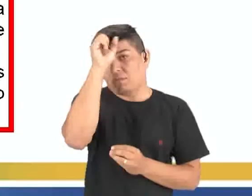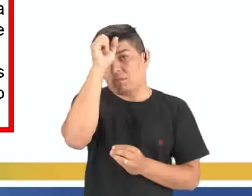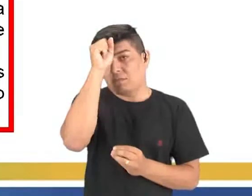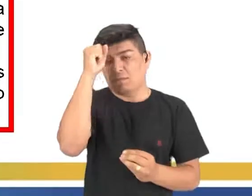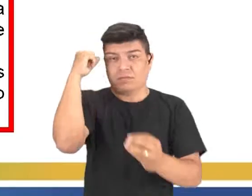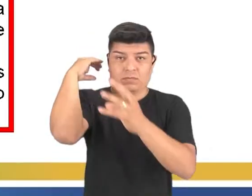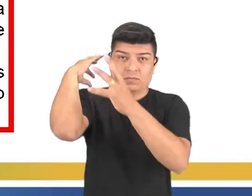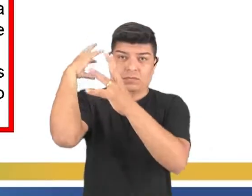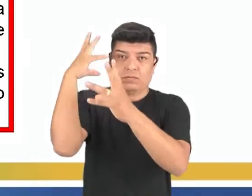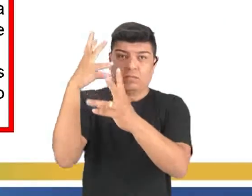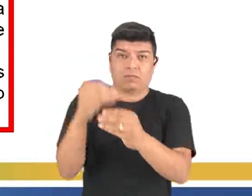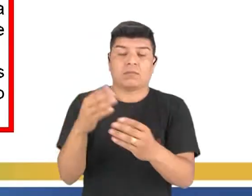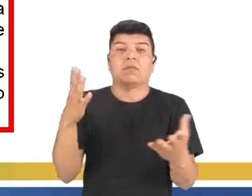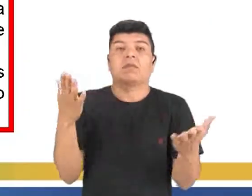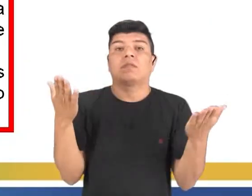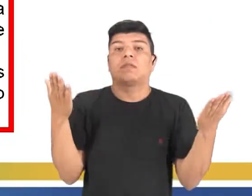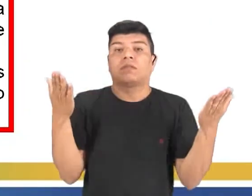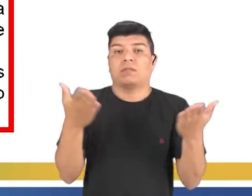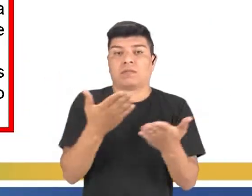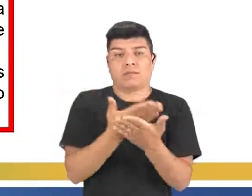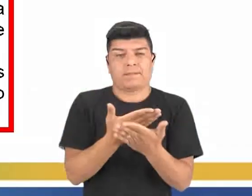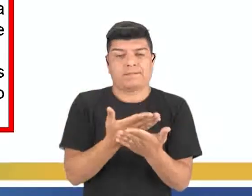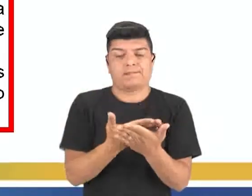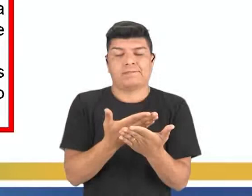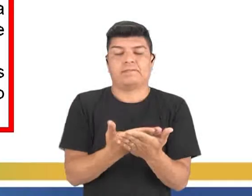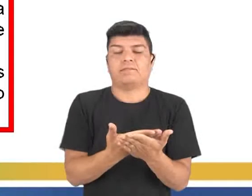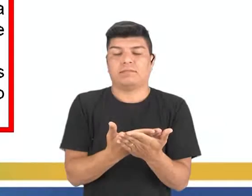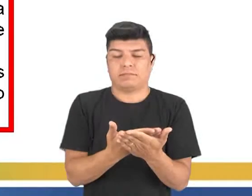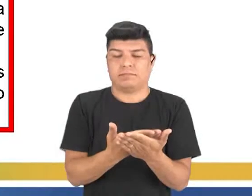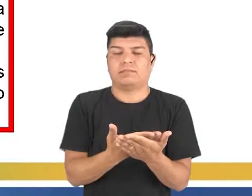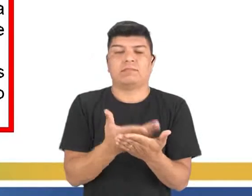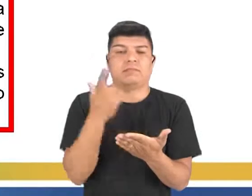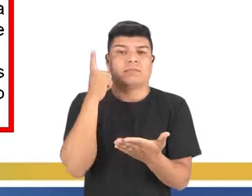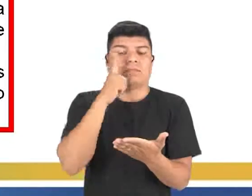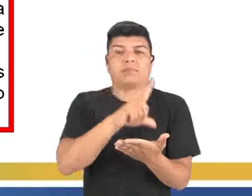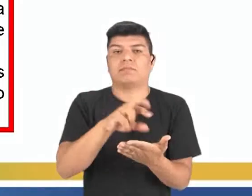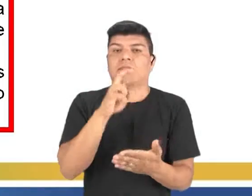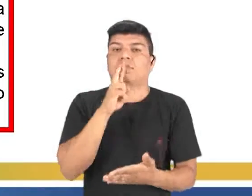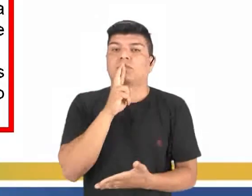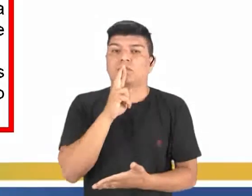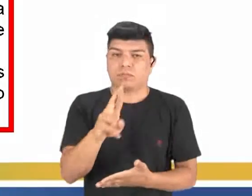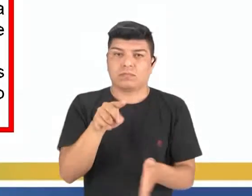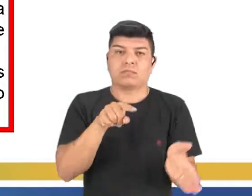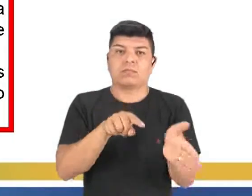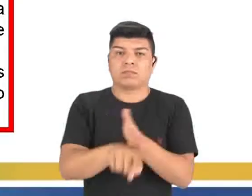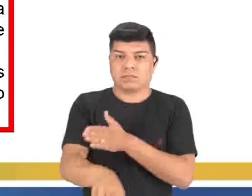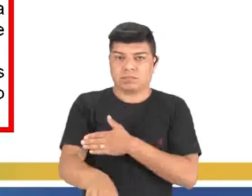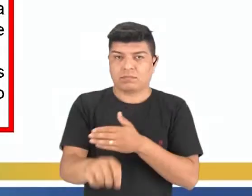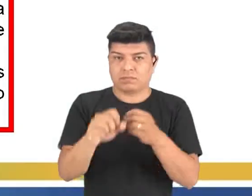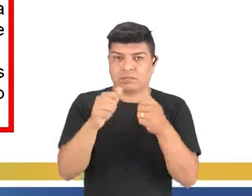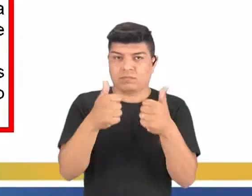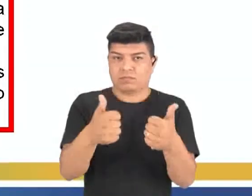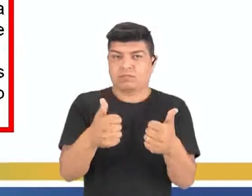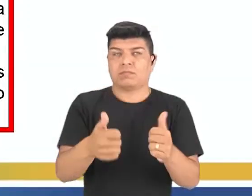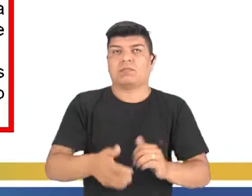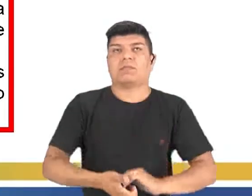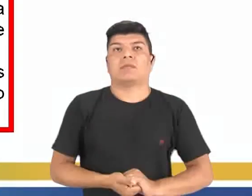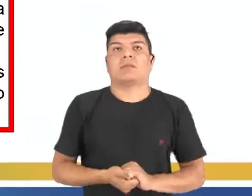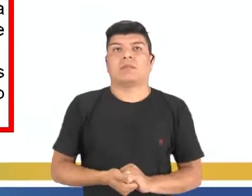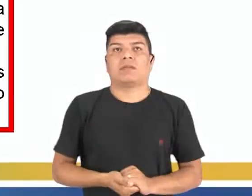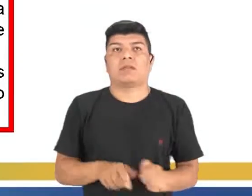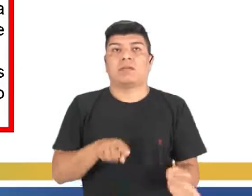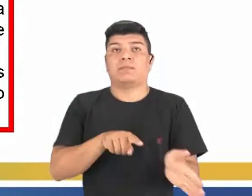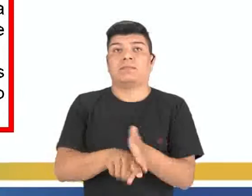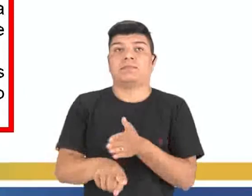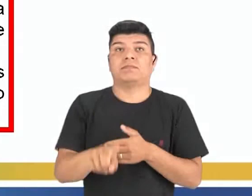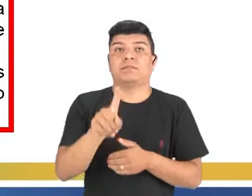até hoje, né, nas nossas aulas aqui, você vai conseguir resolver uma questão desse tipo. Então, a questão diz